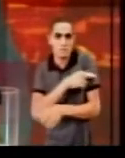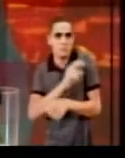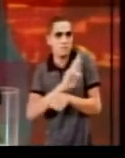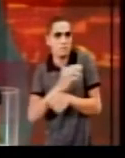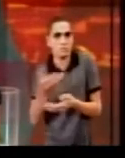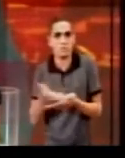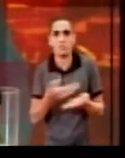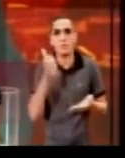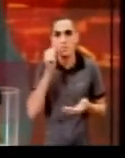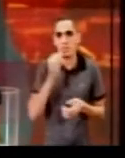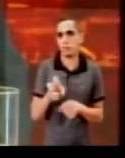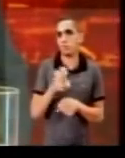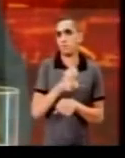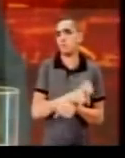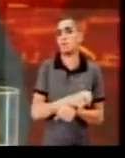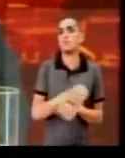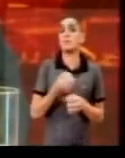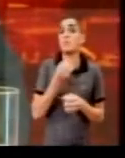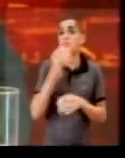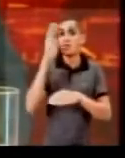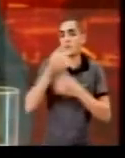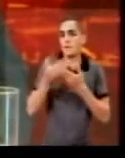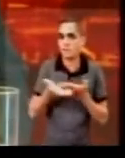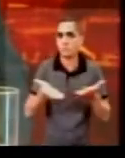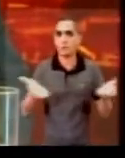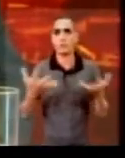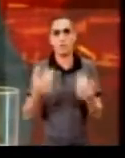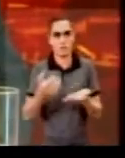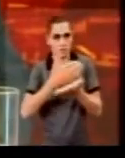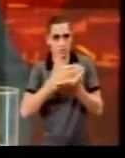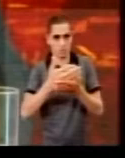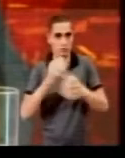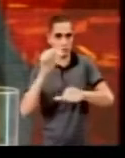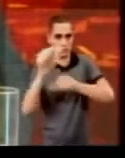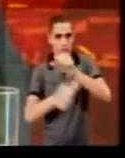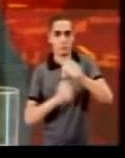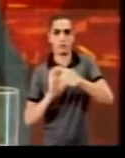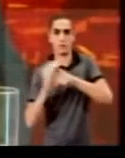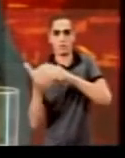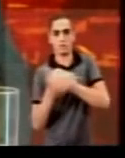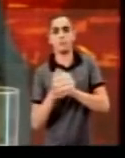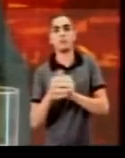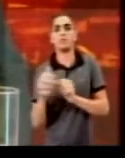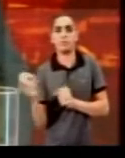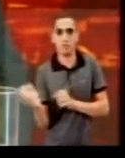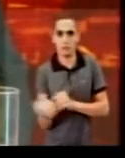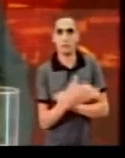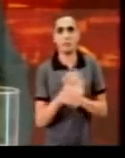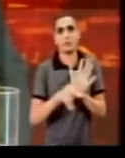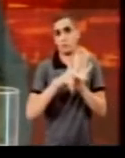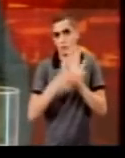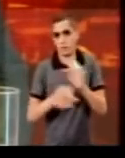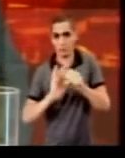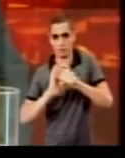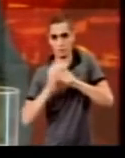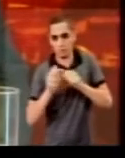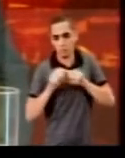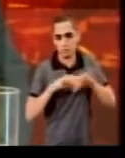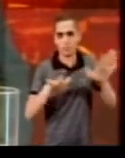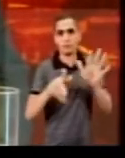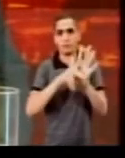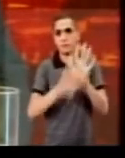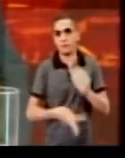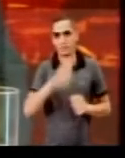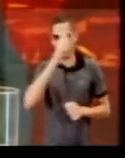a todos. Então, vamos iniciar a atualização dos dados da pandemia